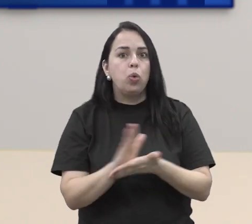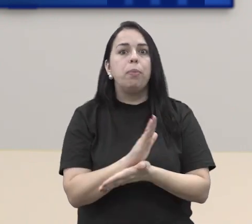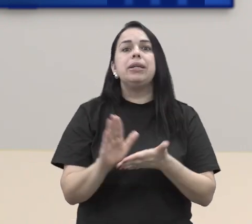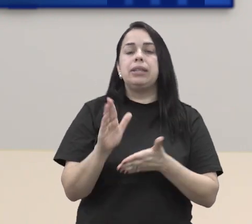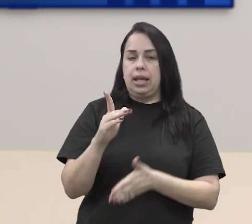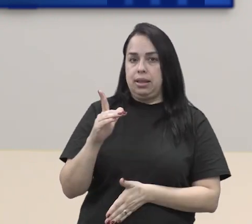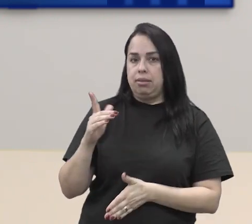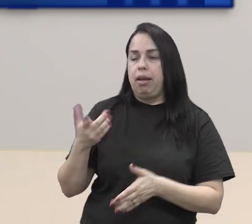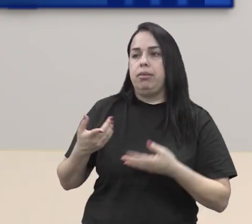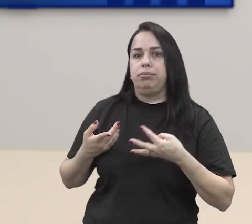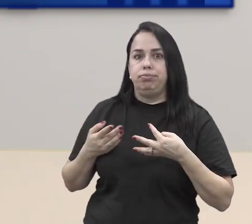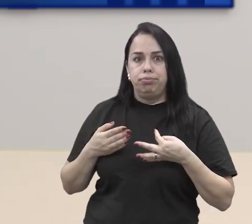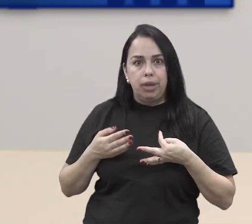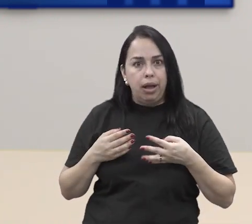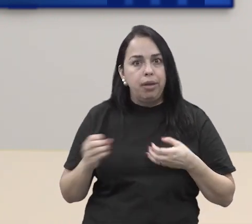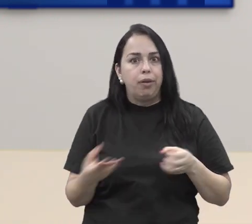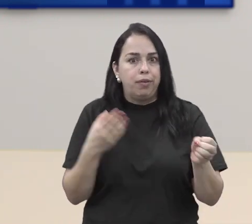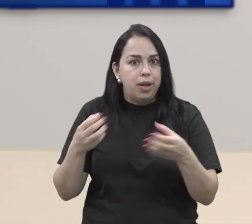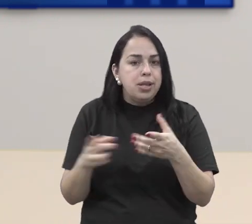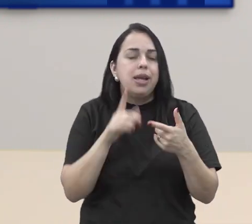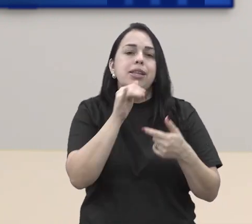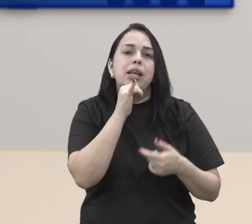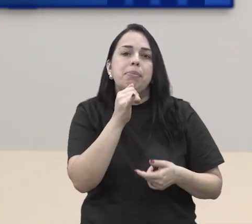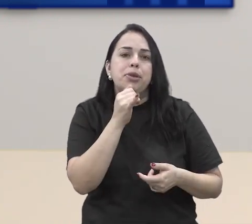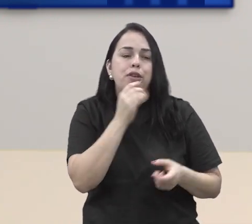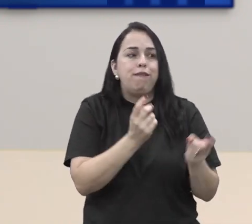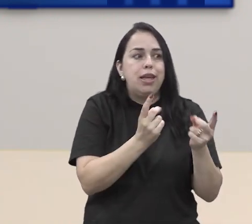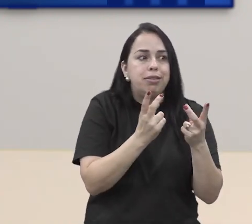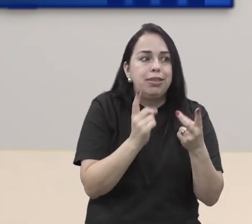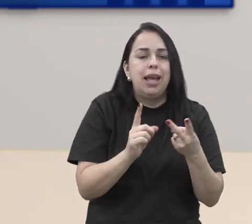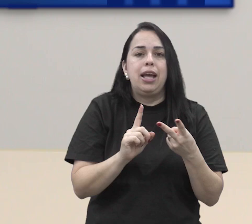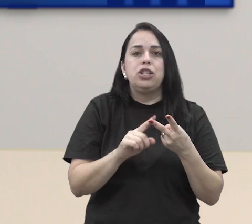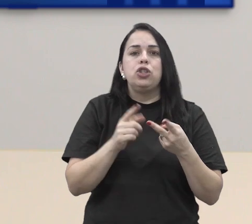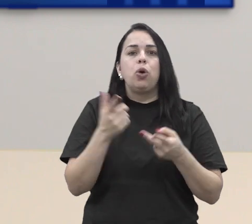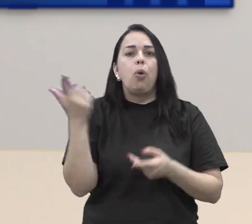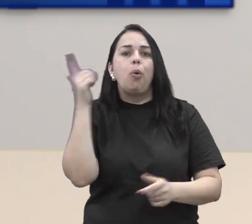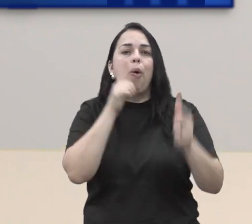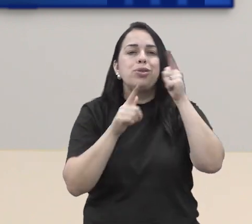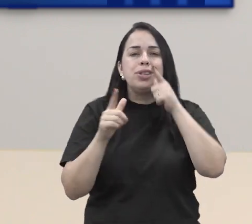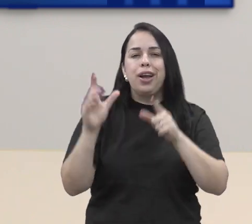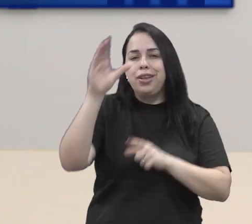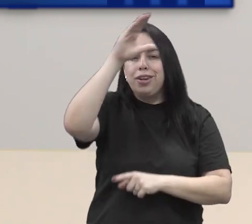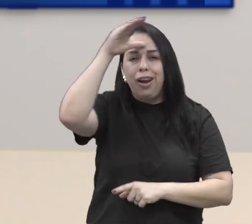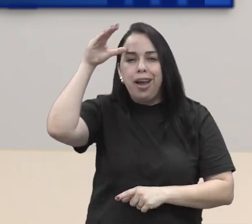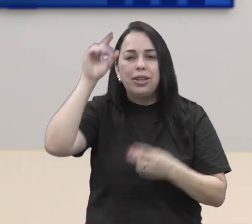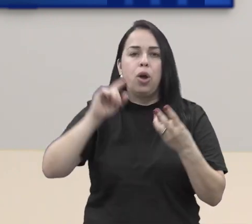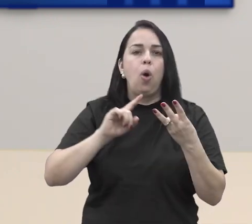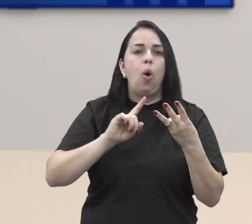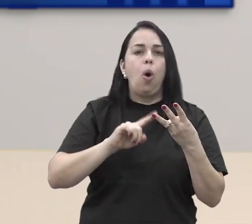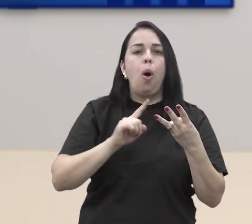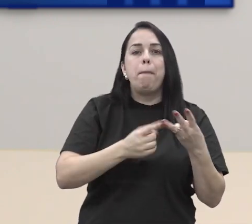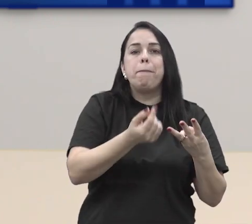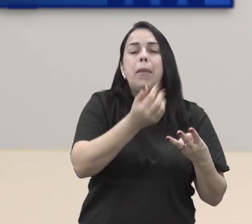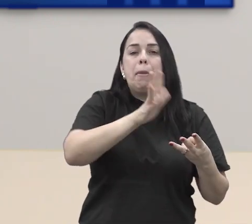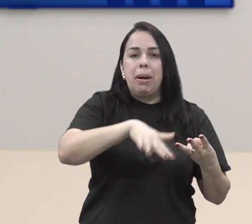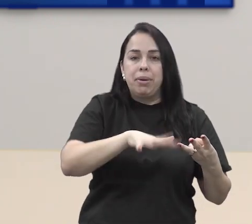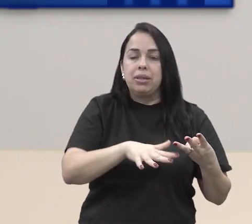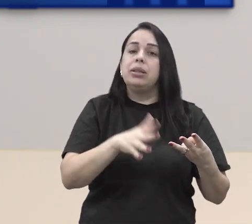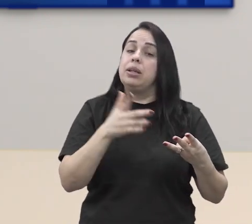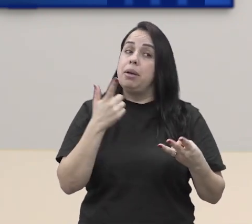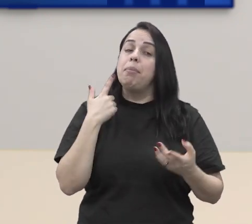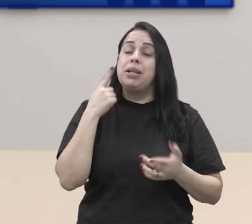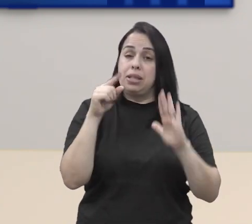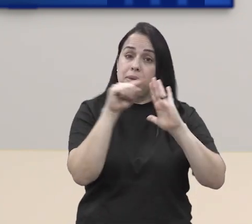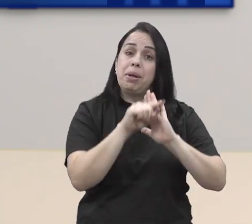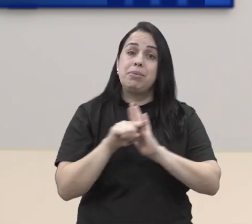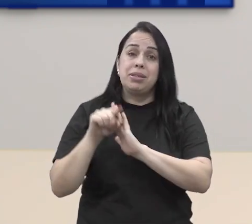que têm inovando em vários, na maneira de vender, no processo, na maneira de captar clientes ou até no tipo de oferta de produto e serviço que faz. Vale